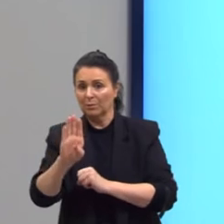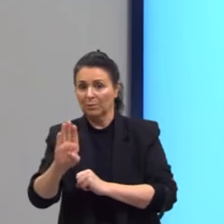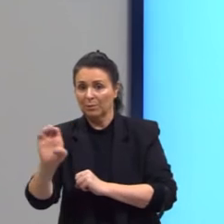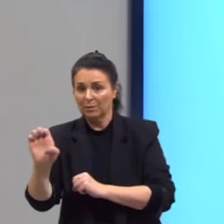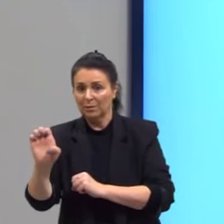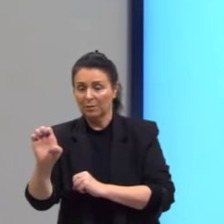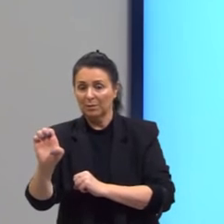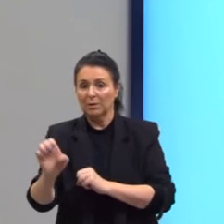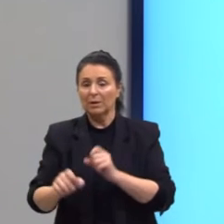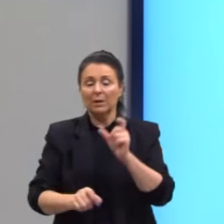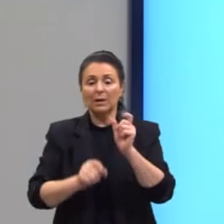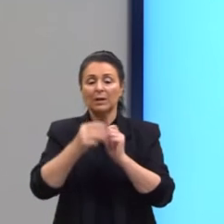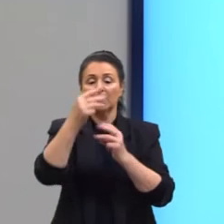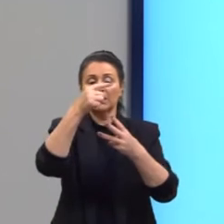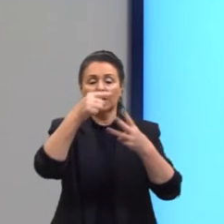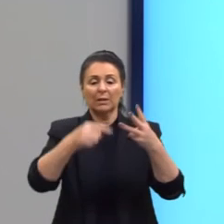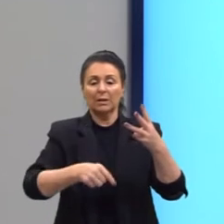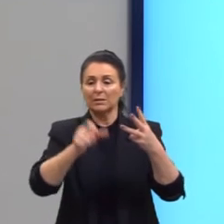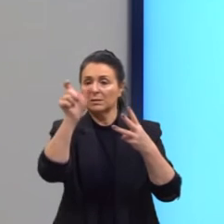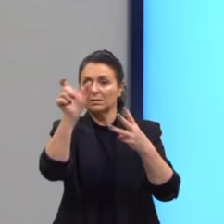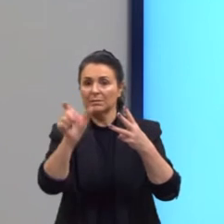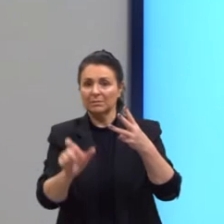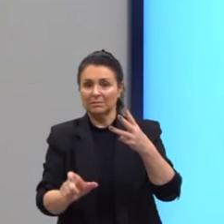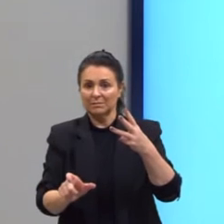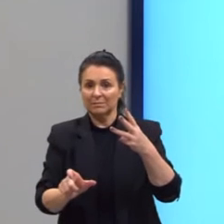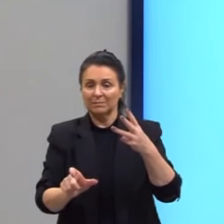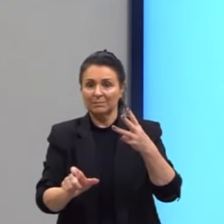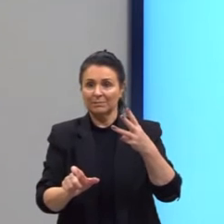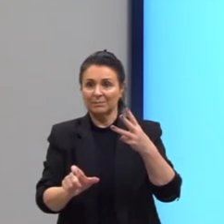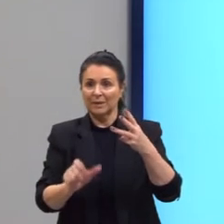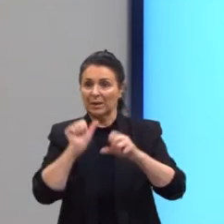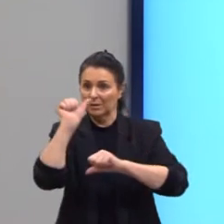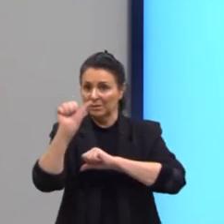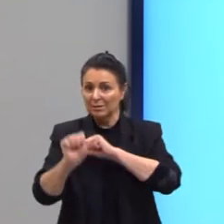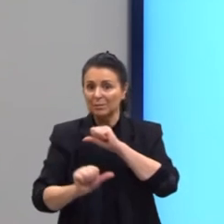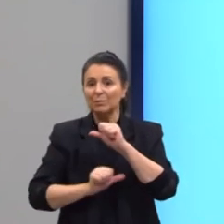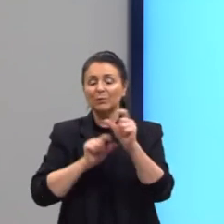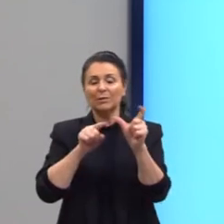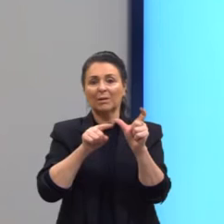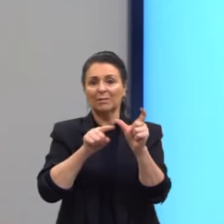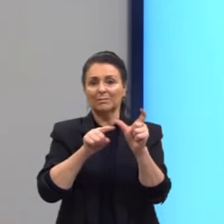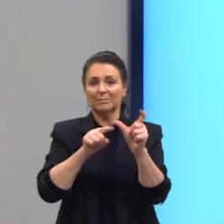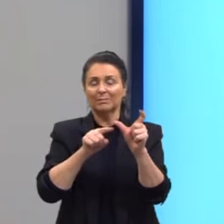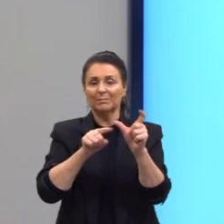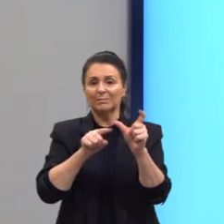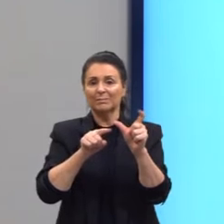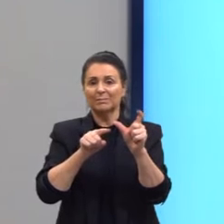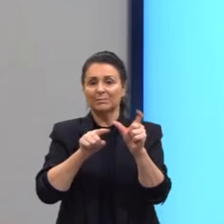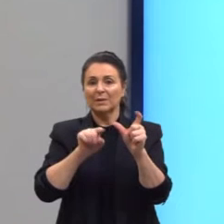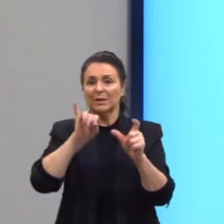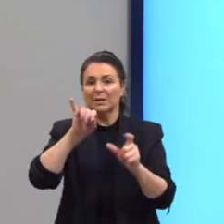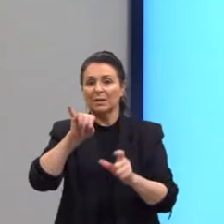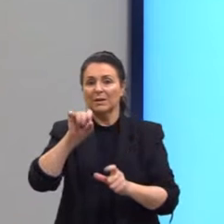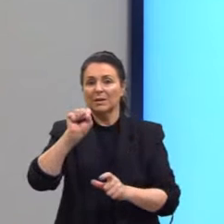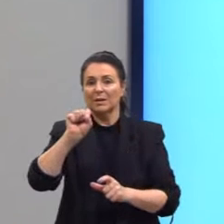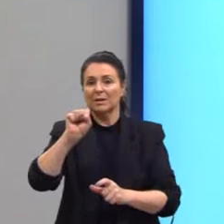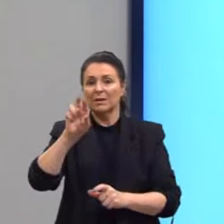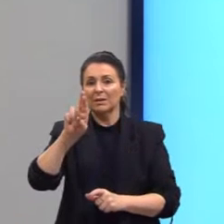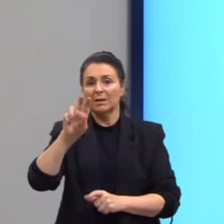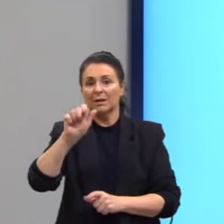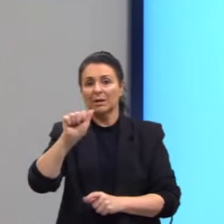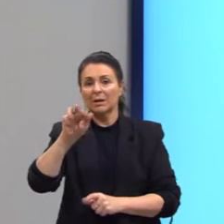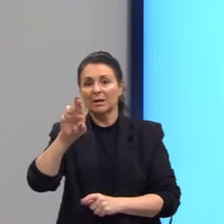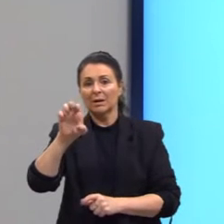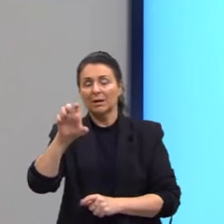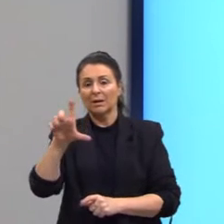ele na terceira coluna ele aparece como Bean então que tá sendo dito ali Israel reza ou is Being a